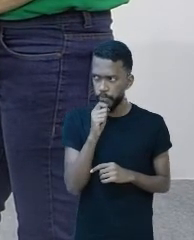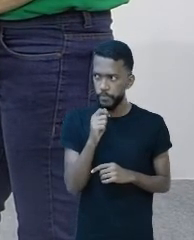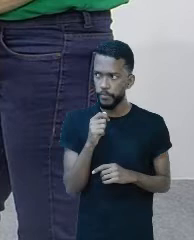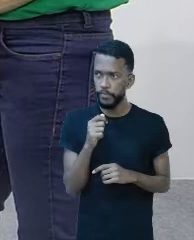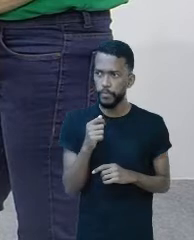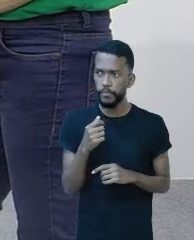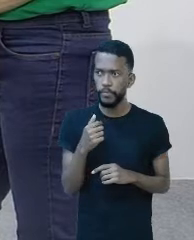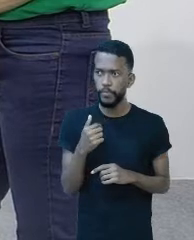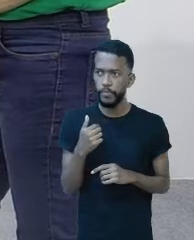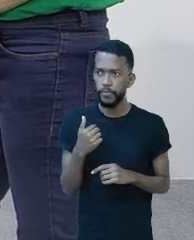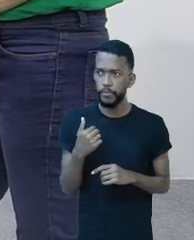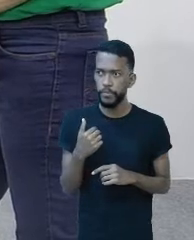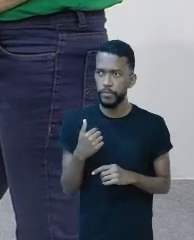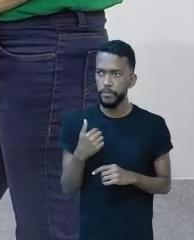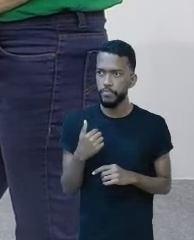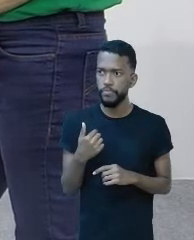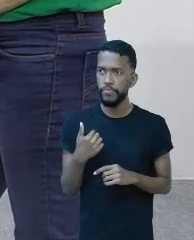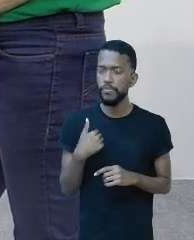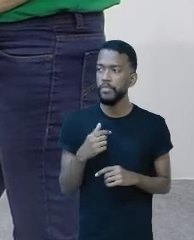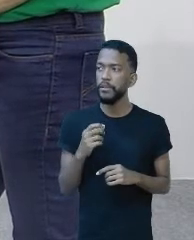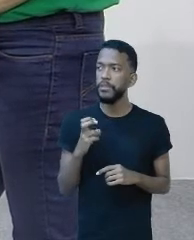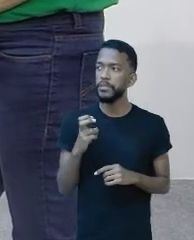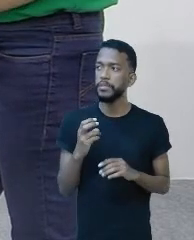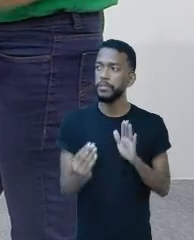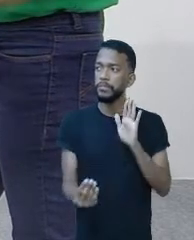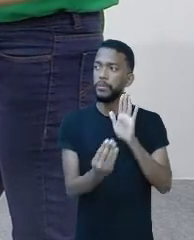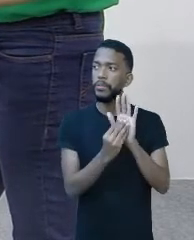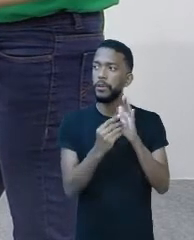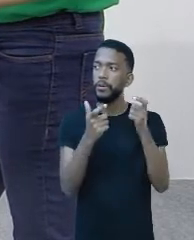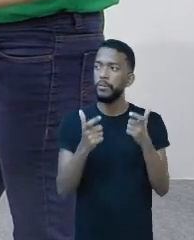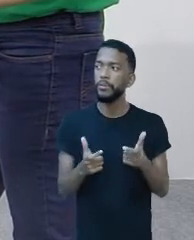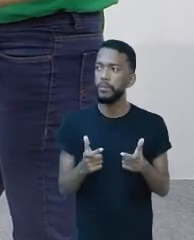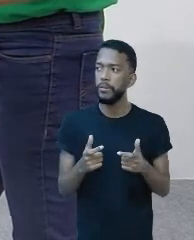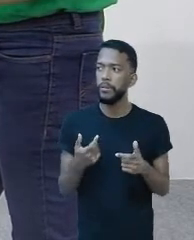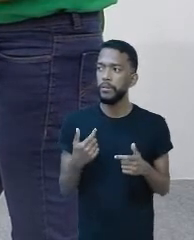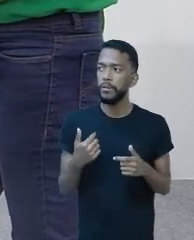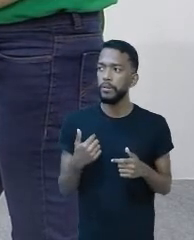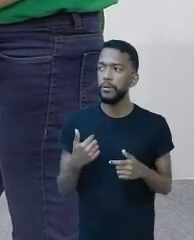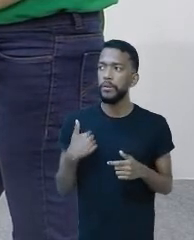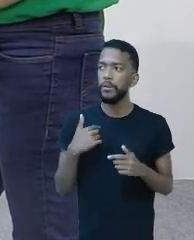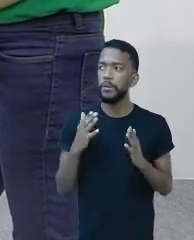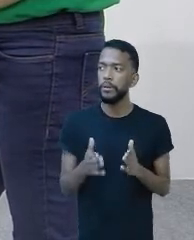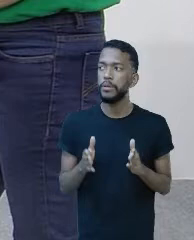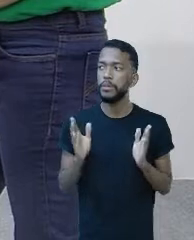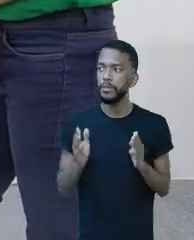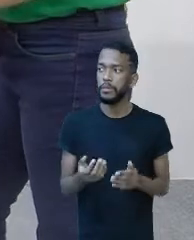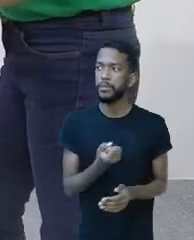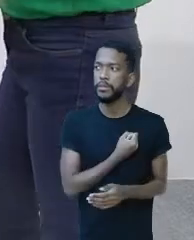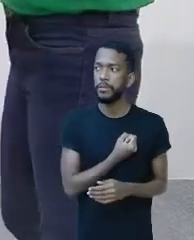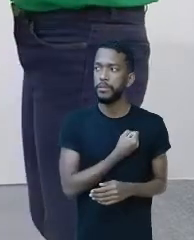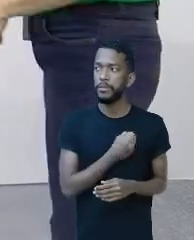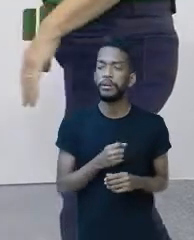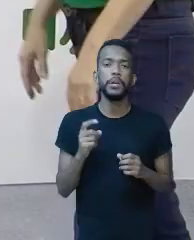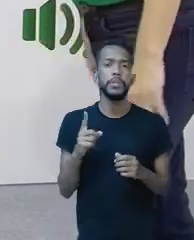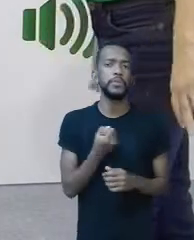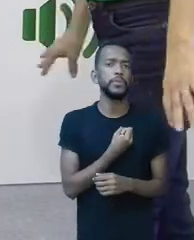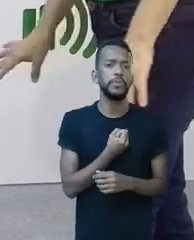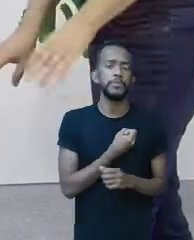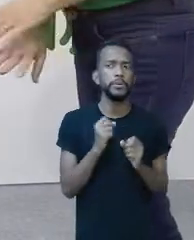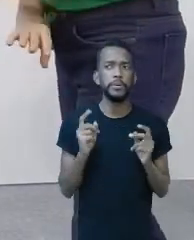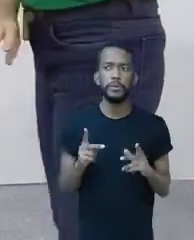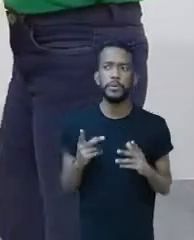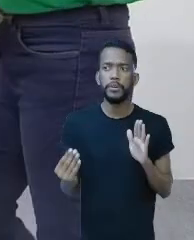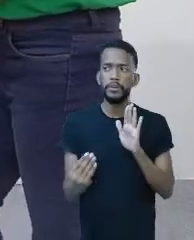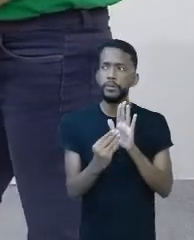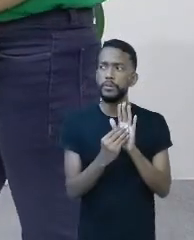Vamos para dezena. Então. Não, o 5 vamos colocar onde? O 5 não é jogo aqui não, é só o número que você tirou. Tá, entendi agora. O